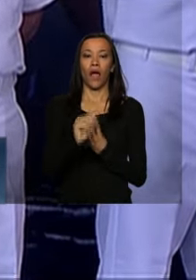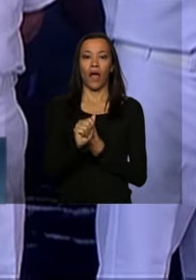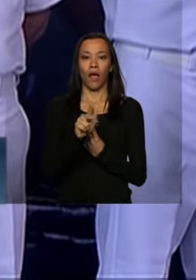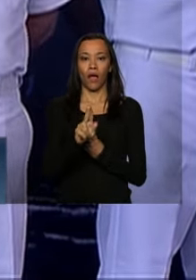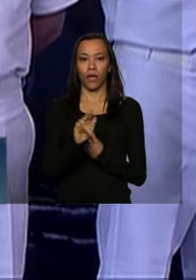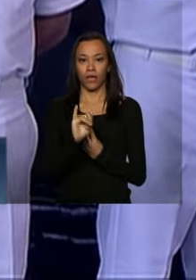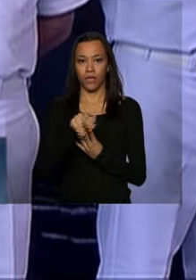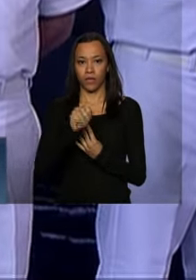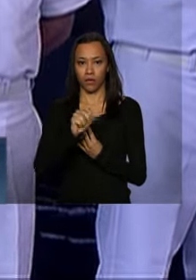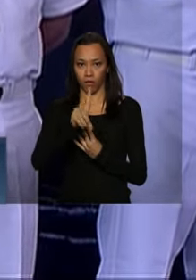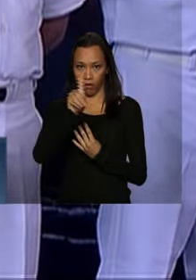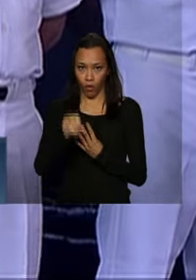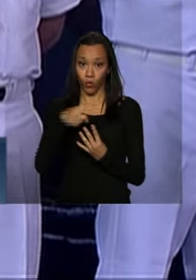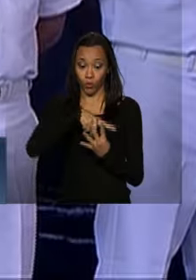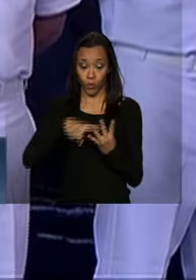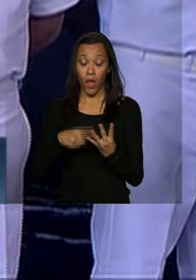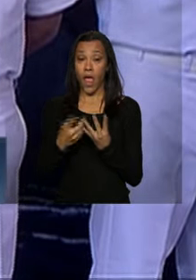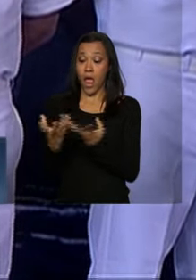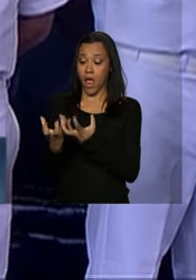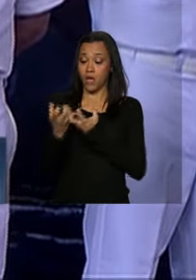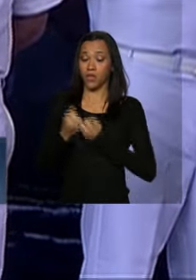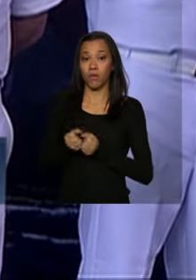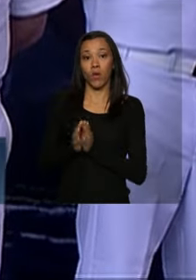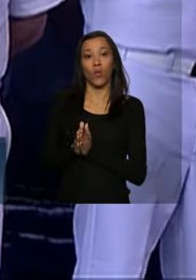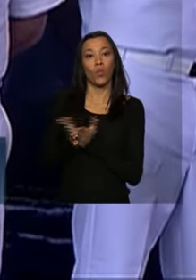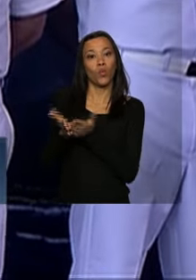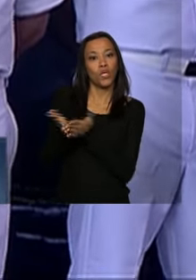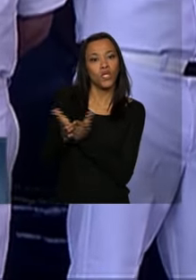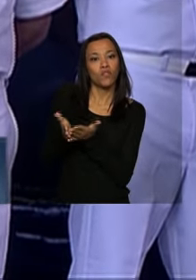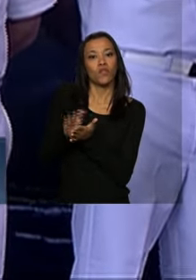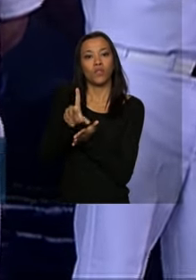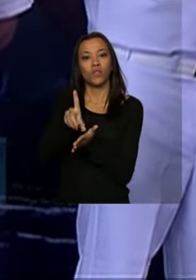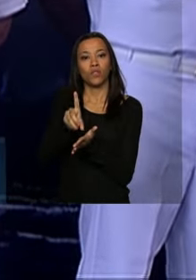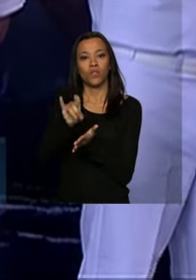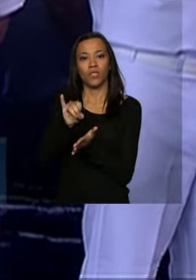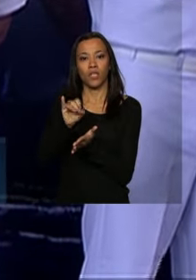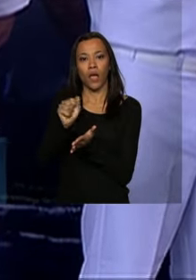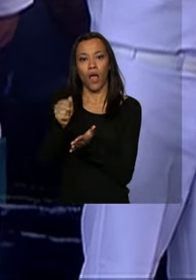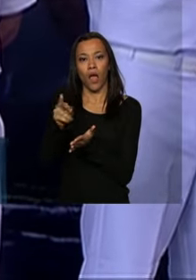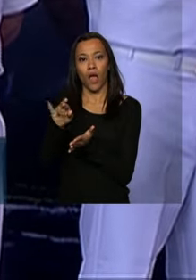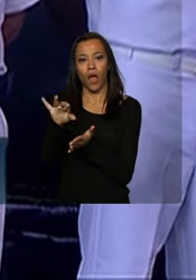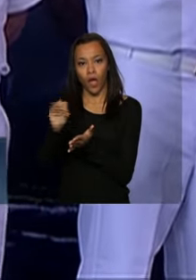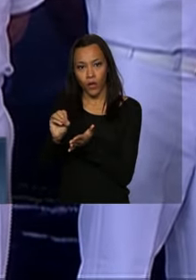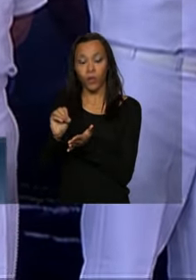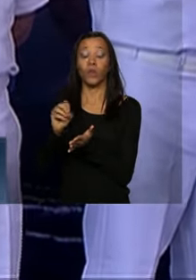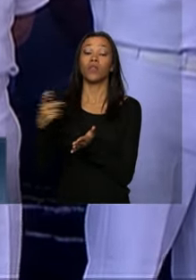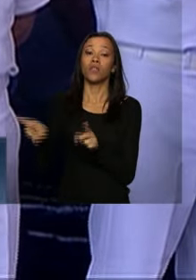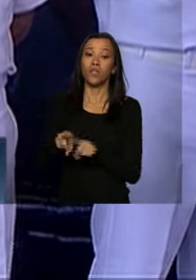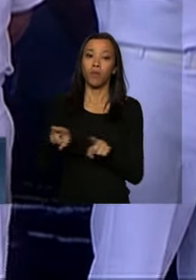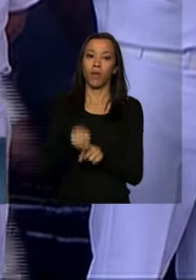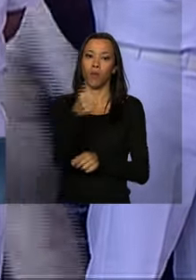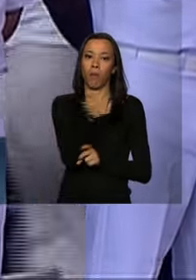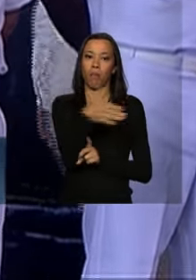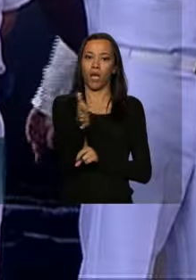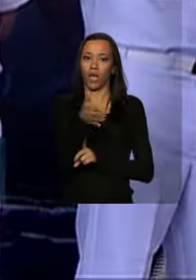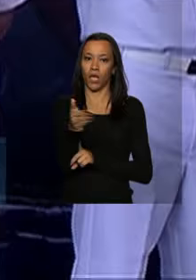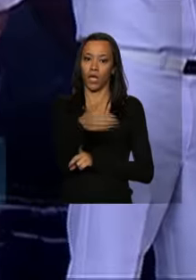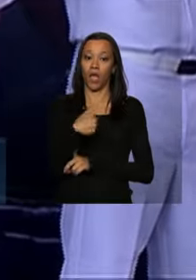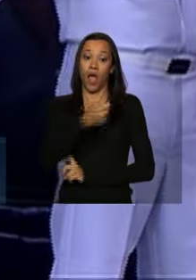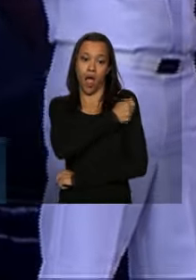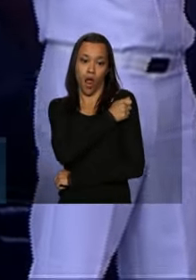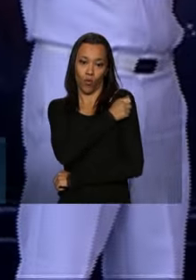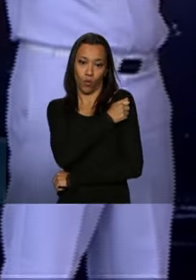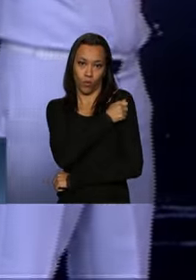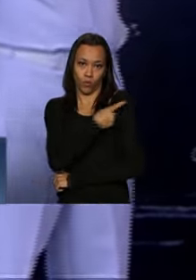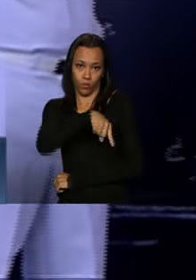juntos receberem o diário de bordo e as bandeiras, que neste momento chegam ao palco pelas mãos dos jovens alunos do